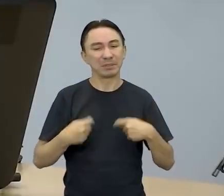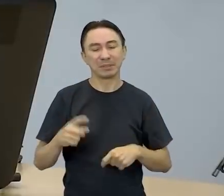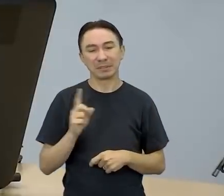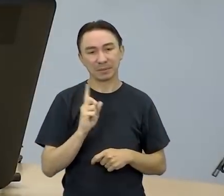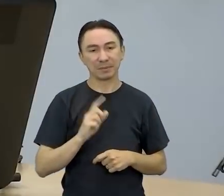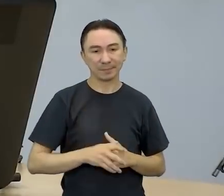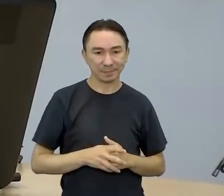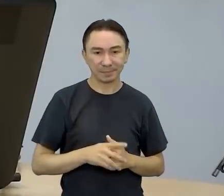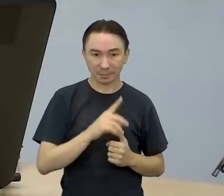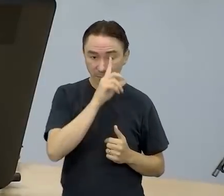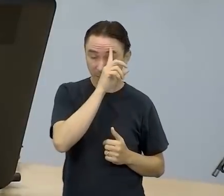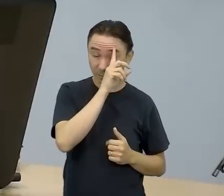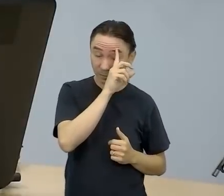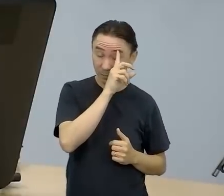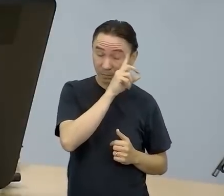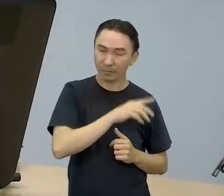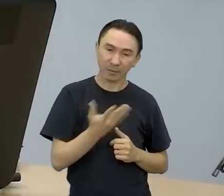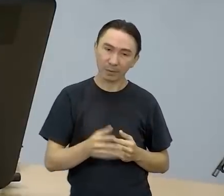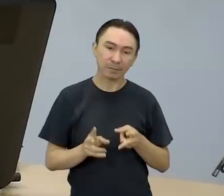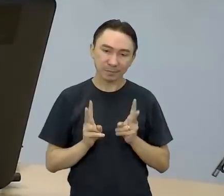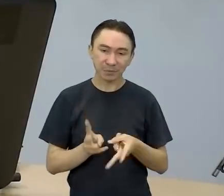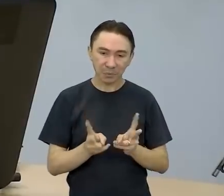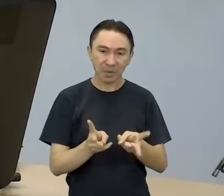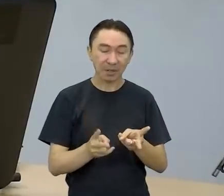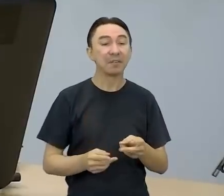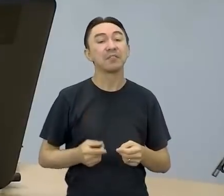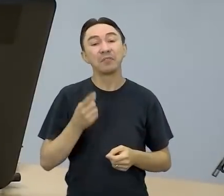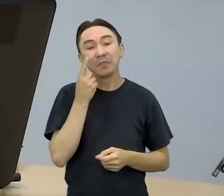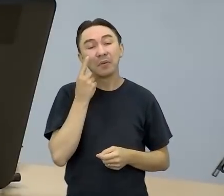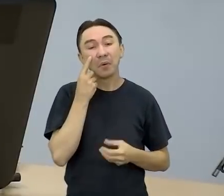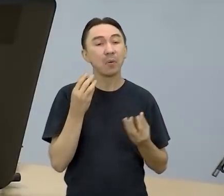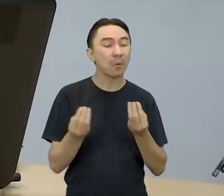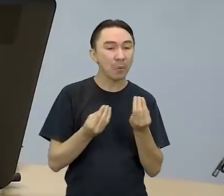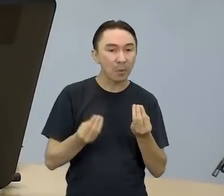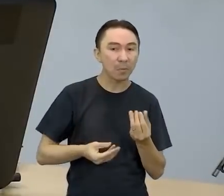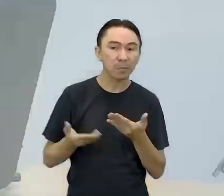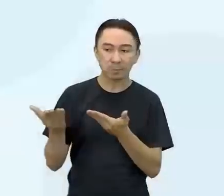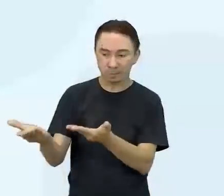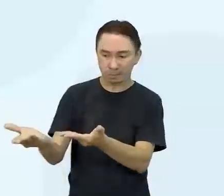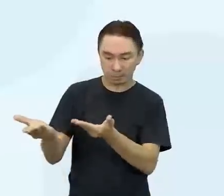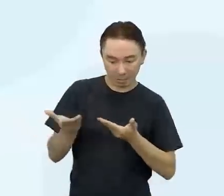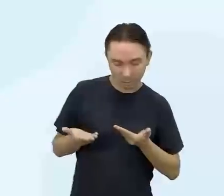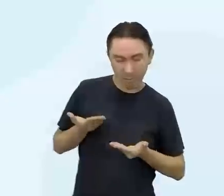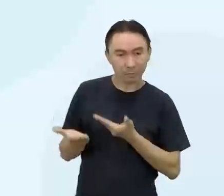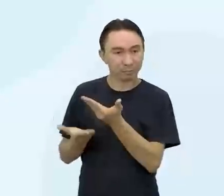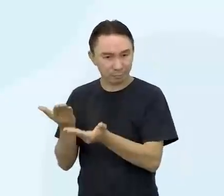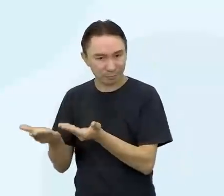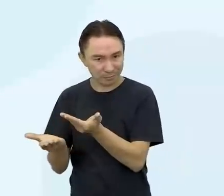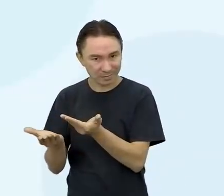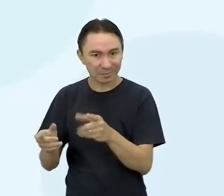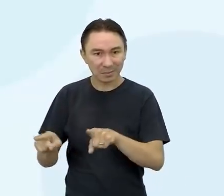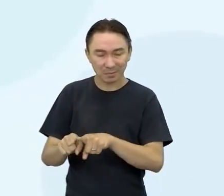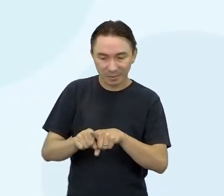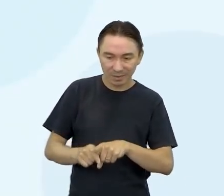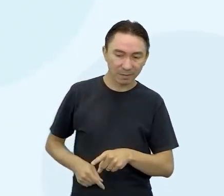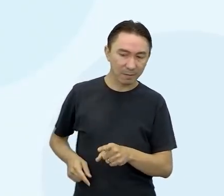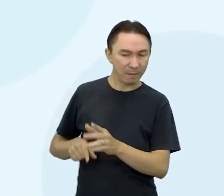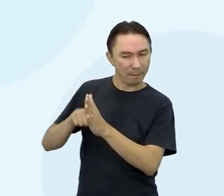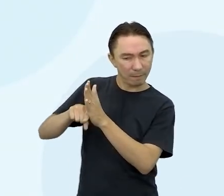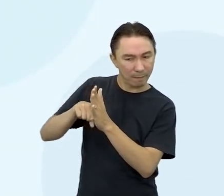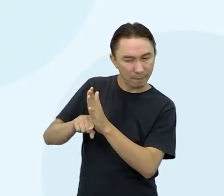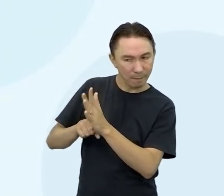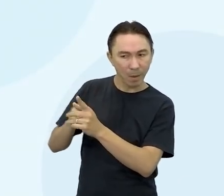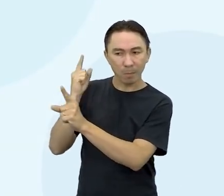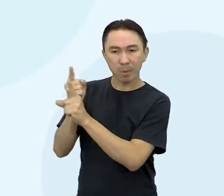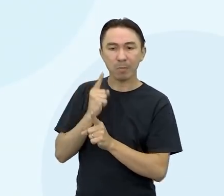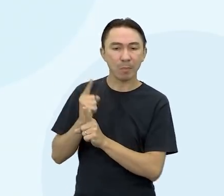mesmo. Então, para continuar, vamos falar então um pouco aí do acolhimento e da avaliação diagnóstica. No próximo slide, a gente tem,